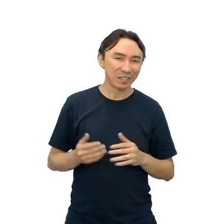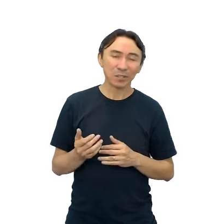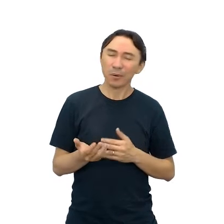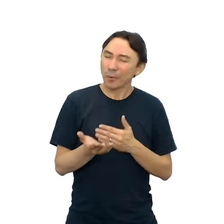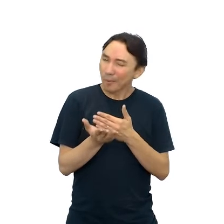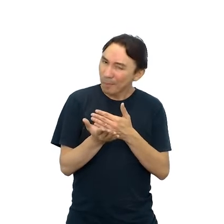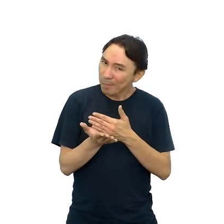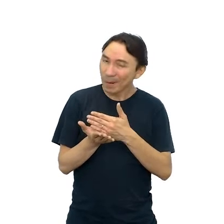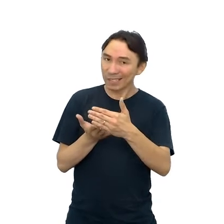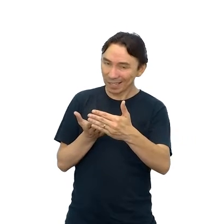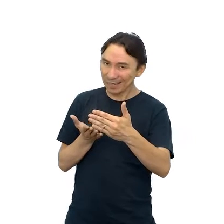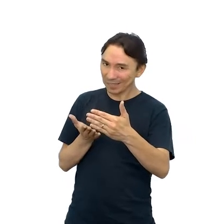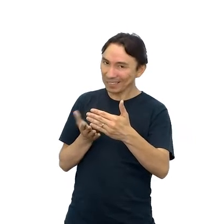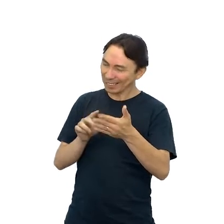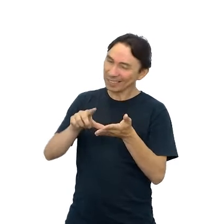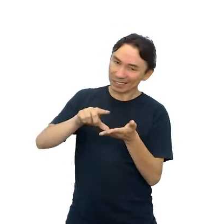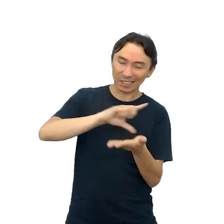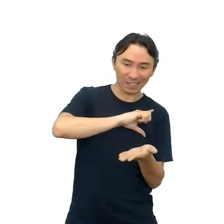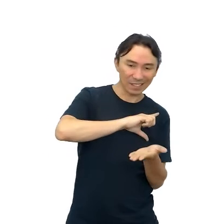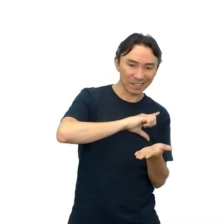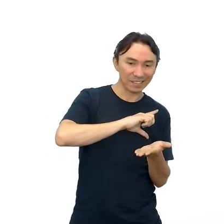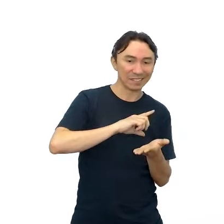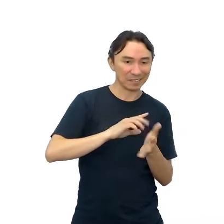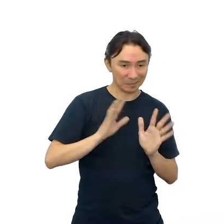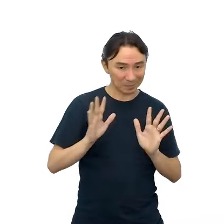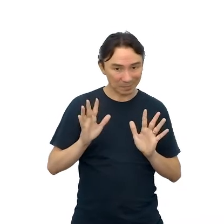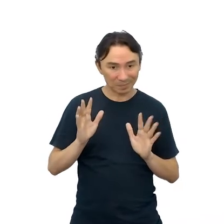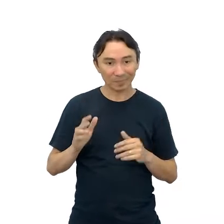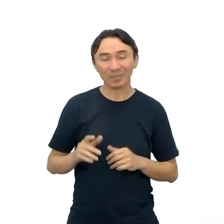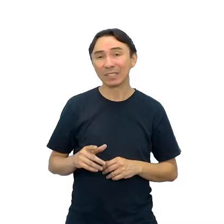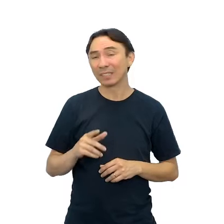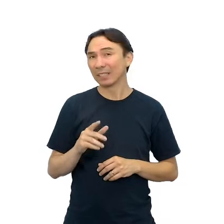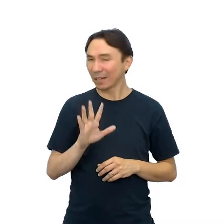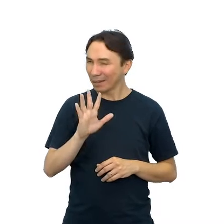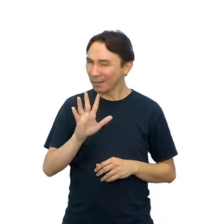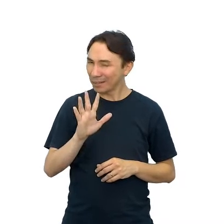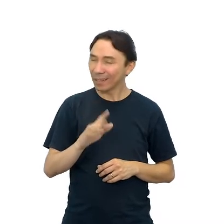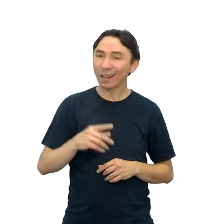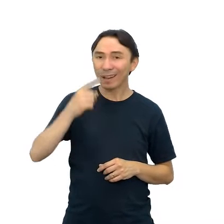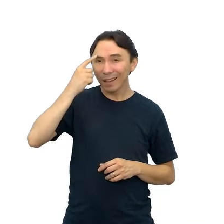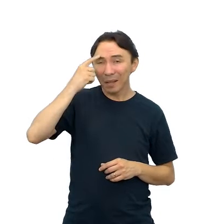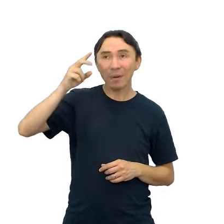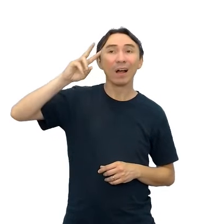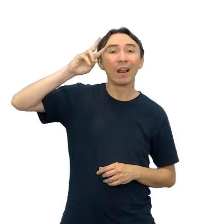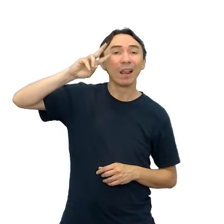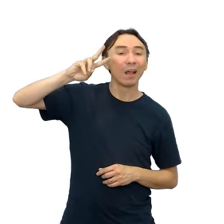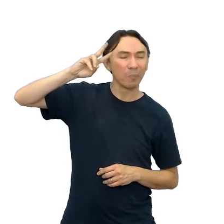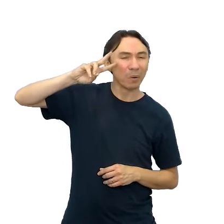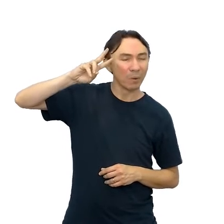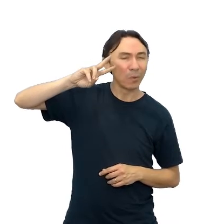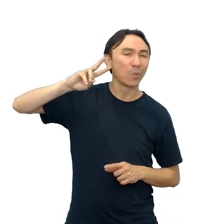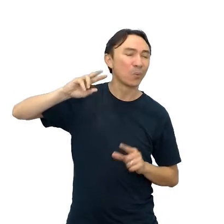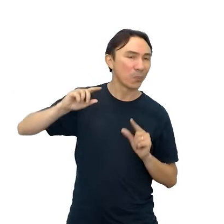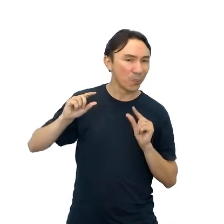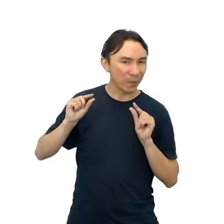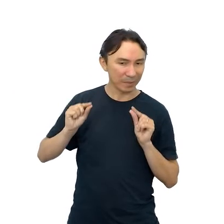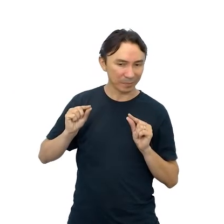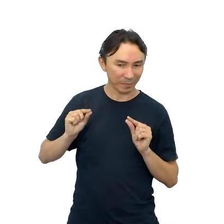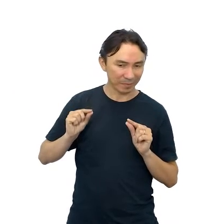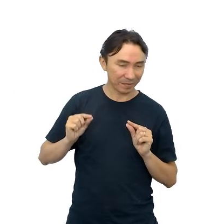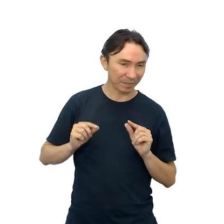entrarmos definitivamente nas funções executivas, vamos recordar um pouquinho, né, o que